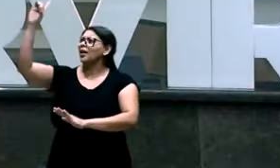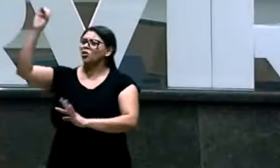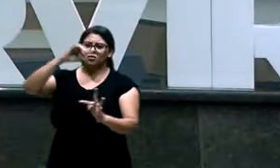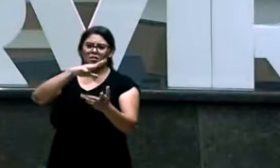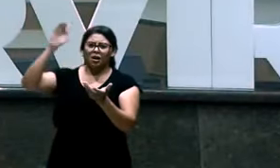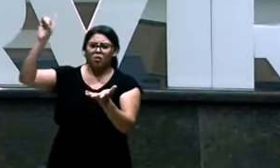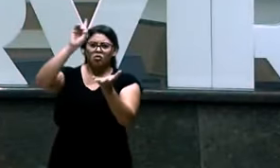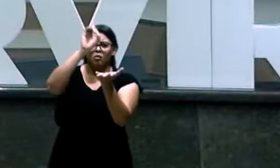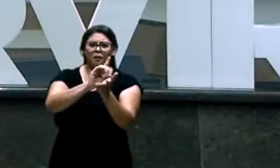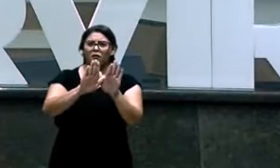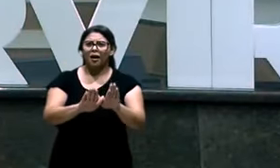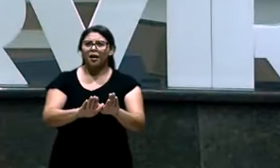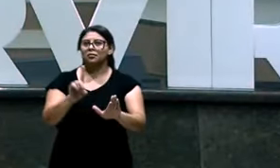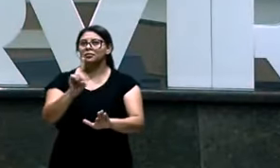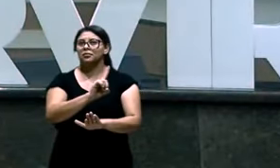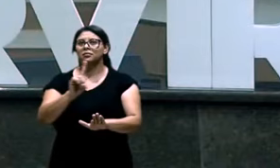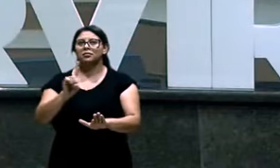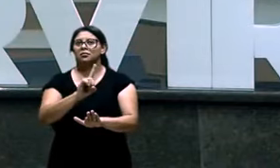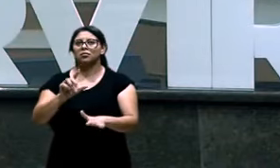de Salomé,